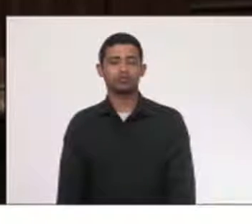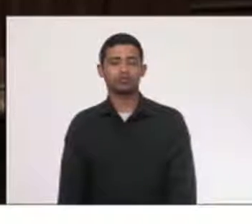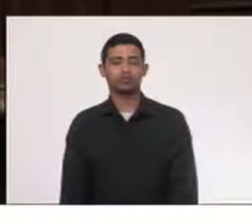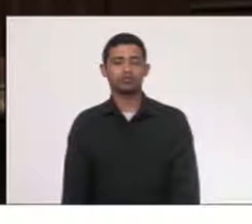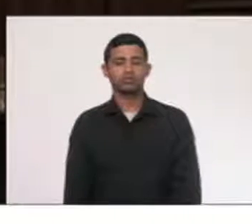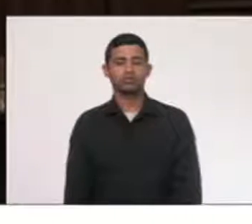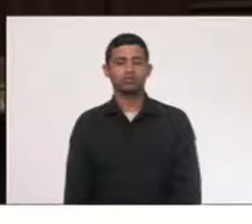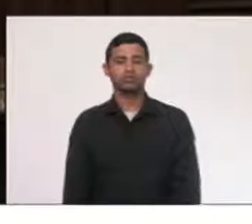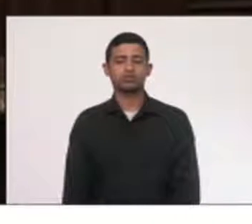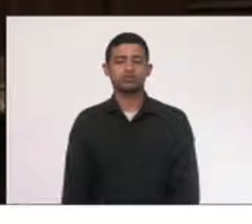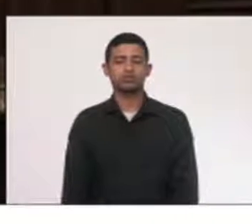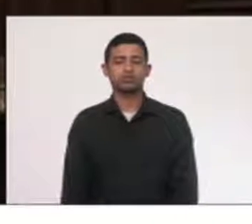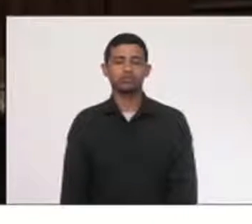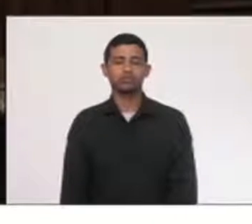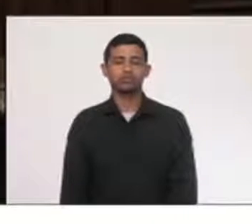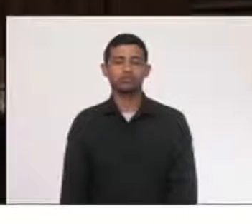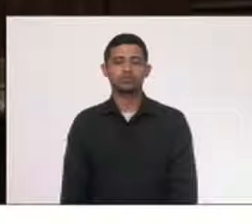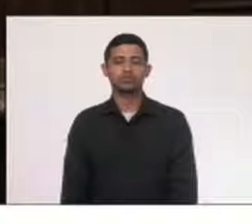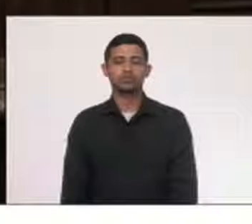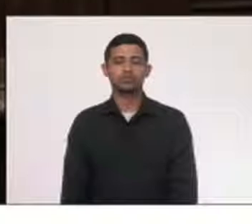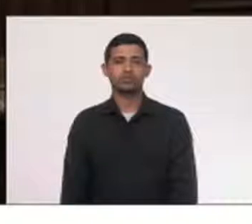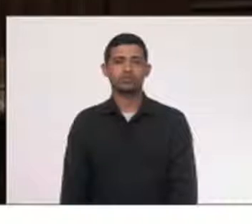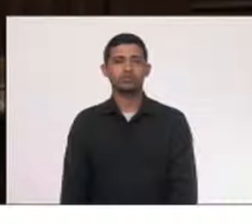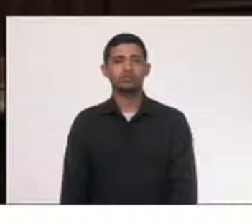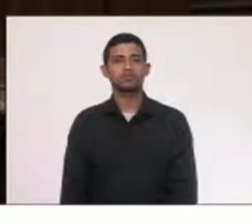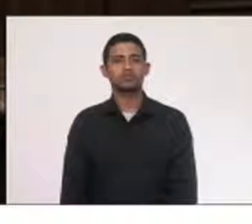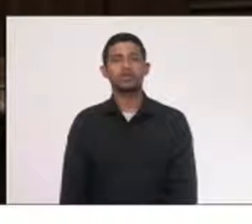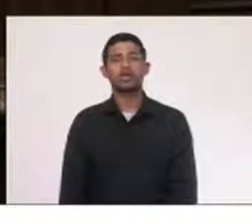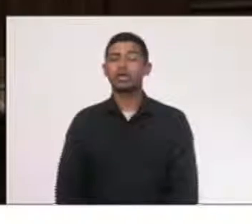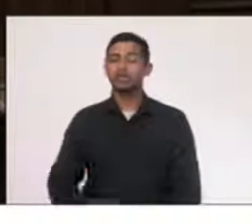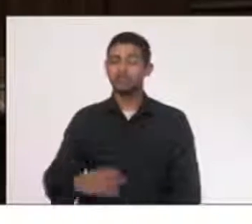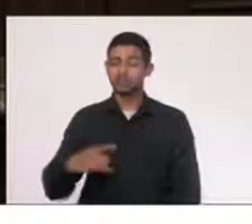está em curso uma política